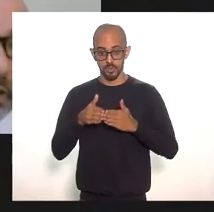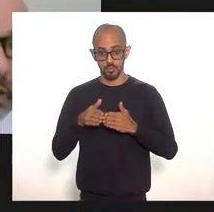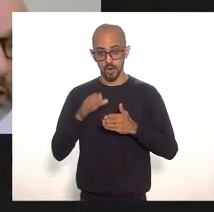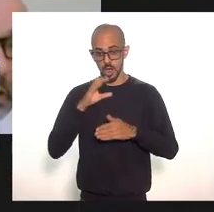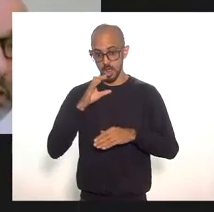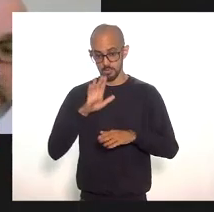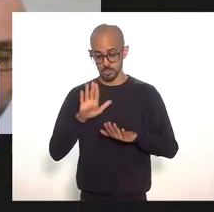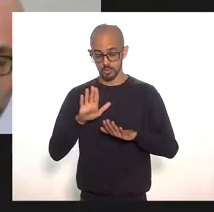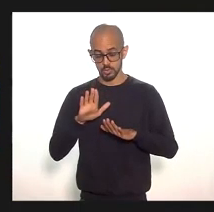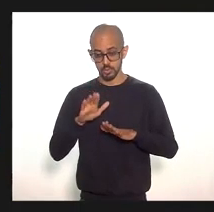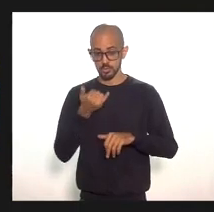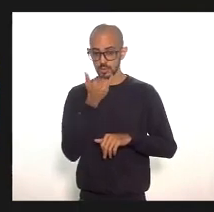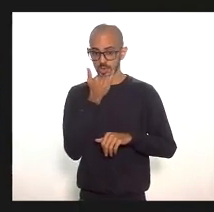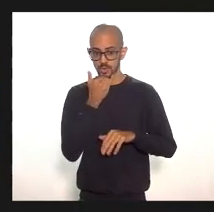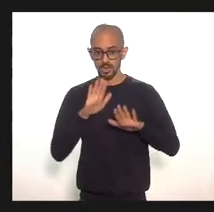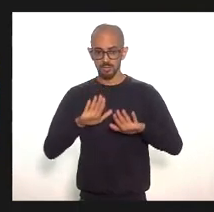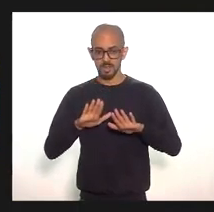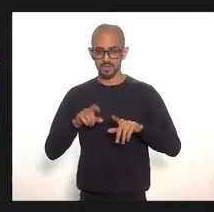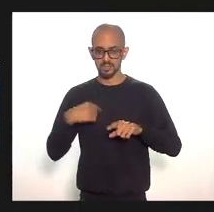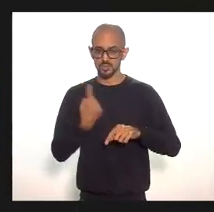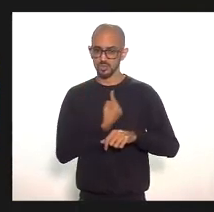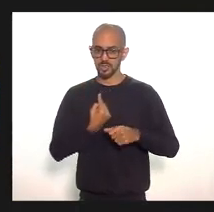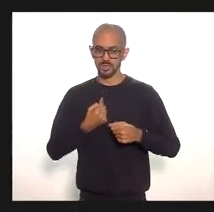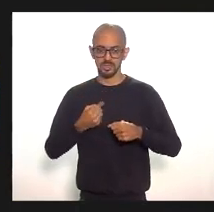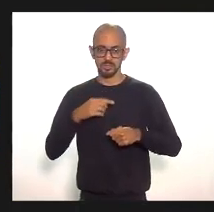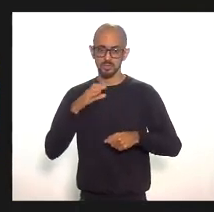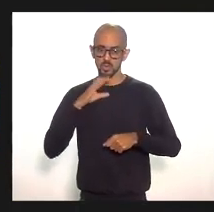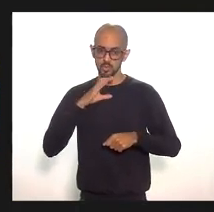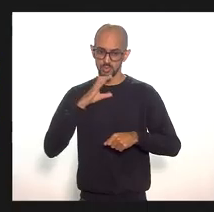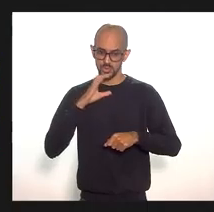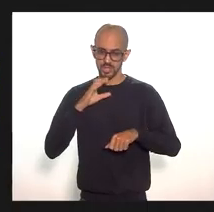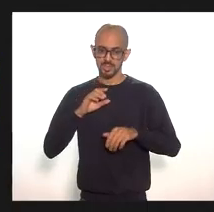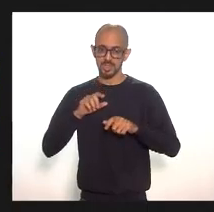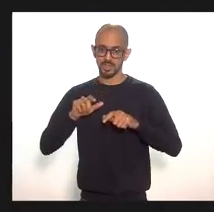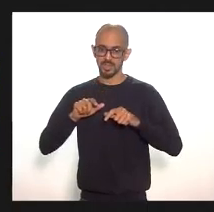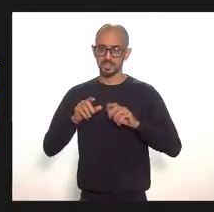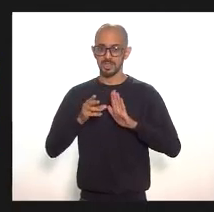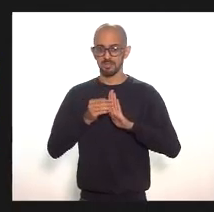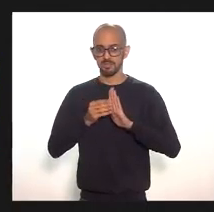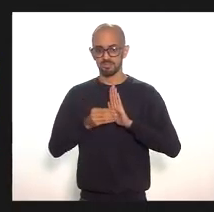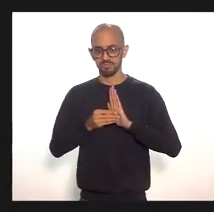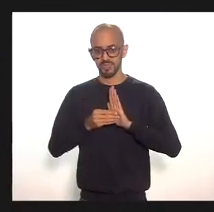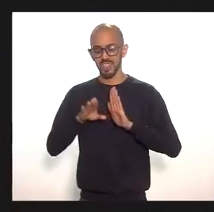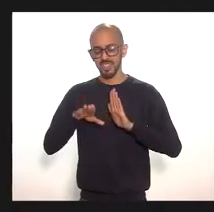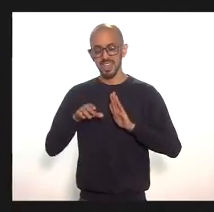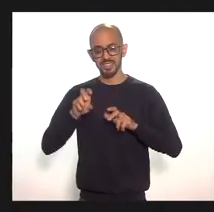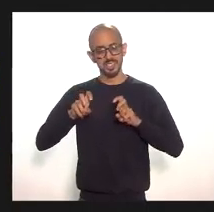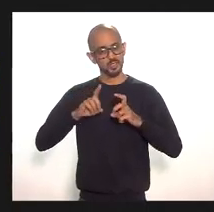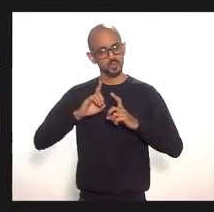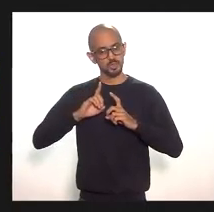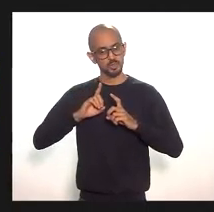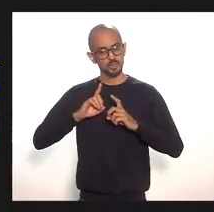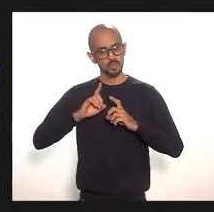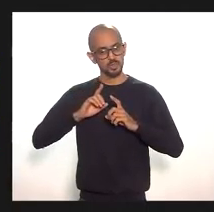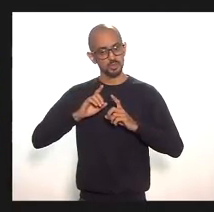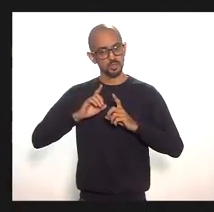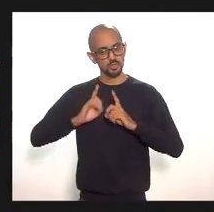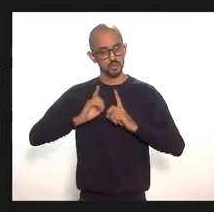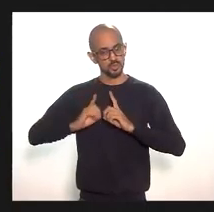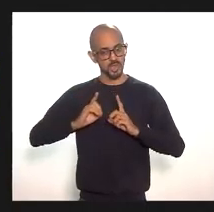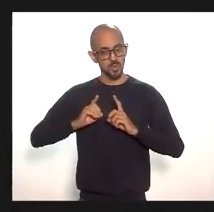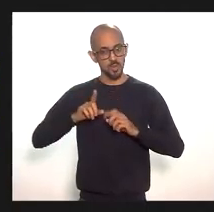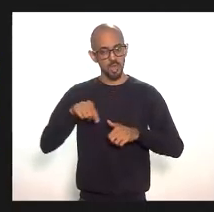me perdoe, mas nós estamos com uma certa celeridade na pauta. E essa discussão é inócua. Vossa Excelência já proclamou o resultado. Uma